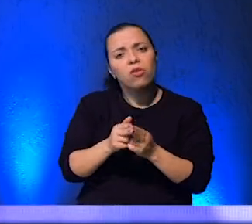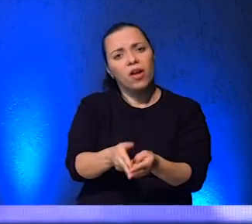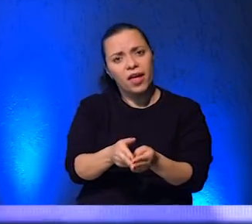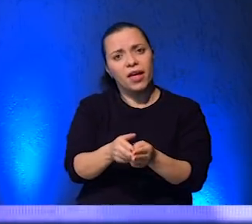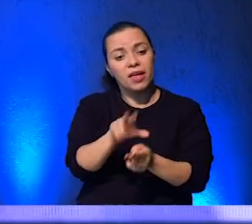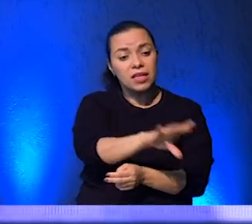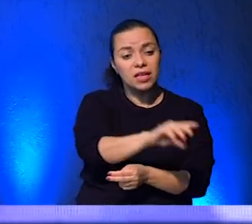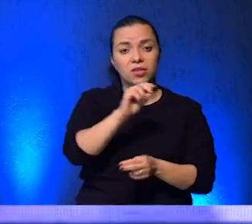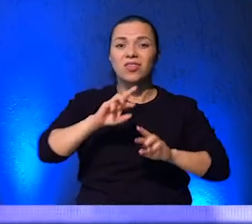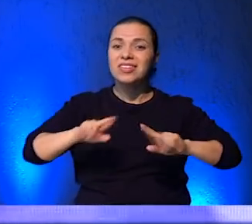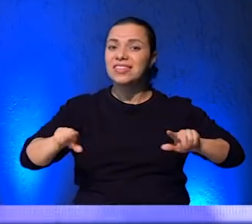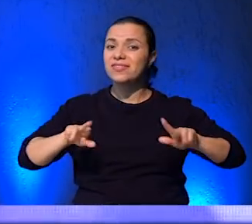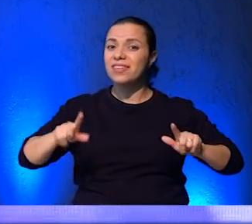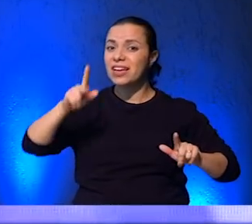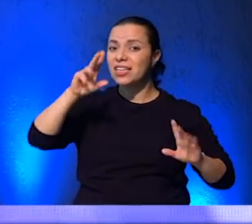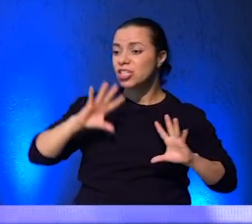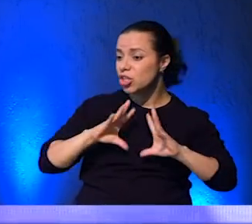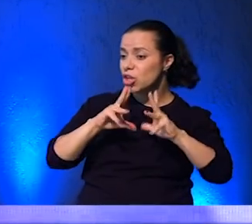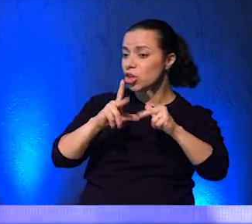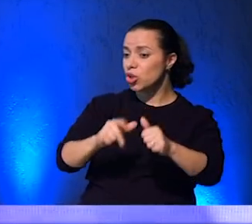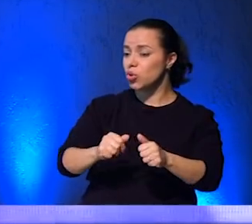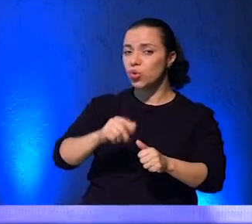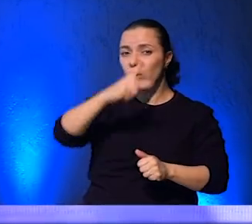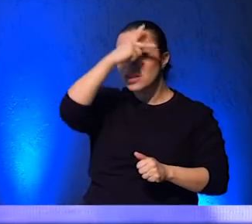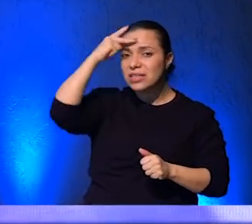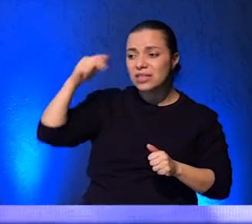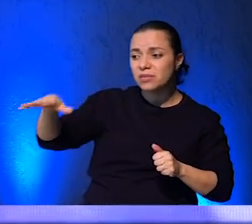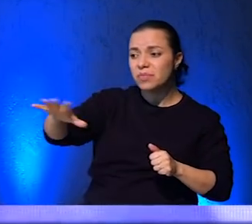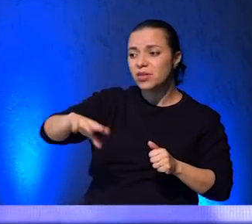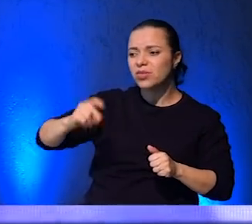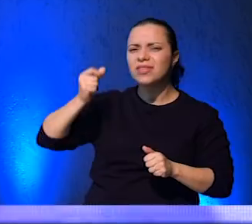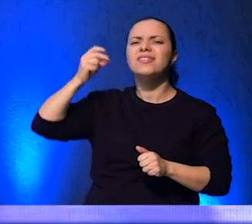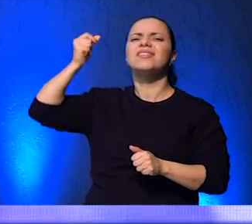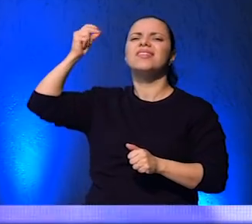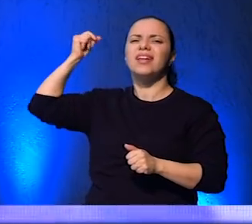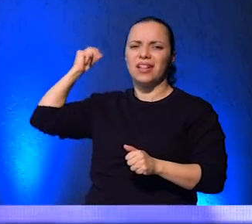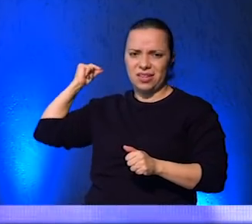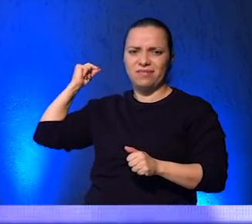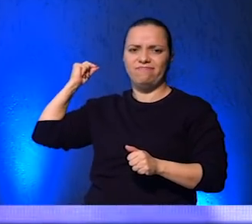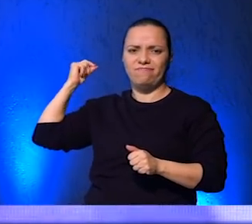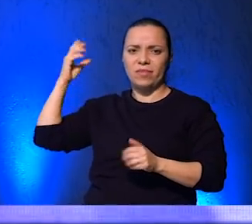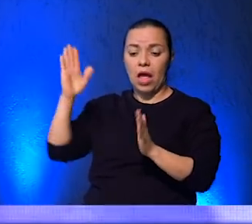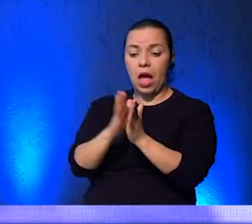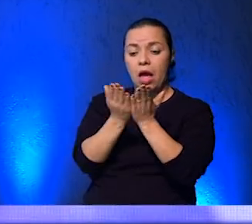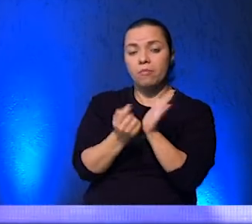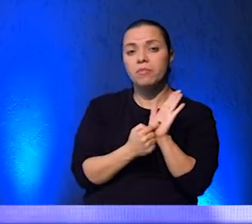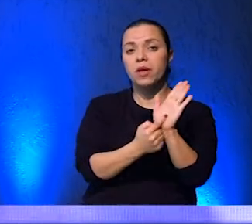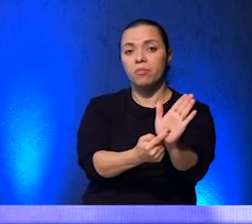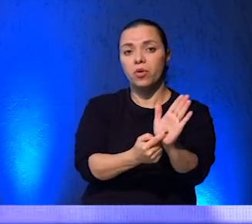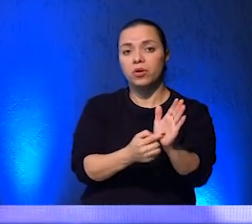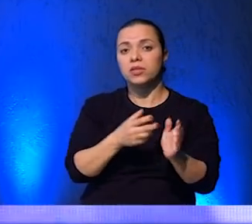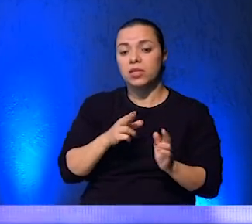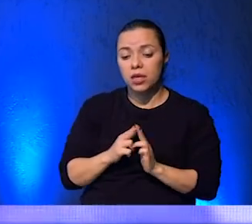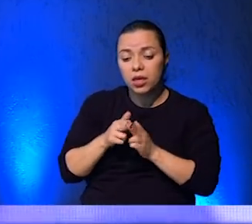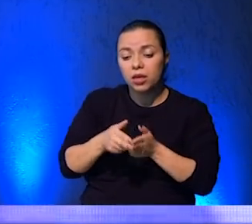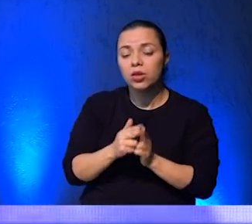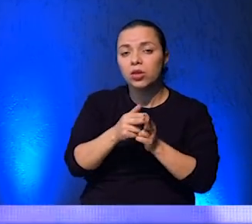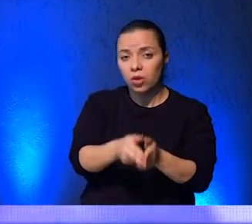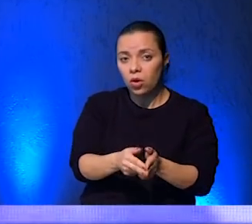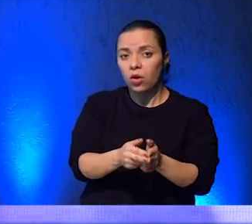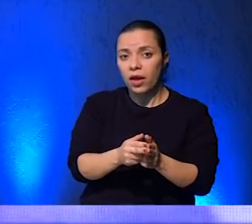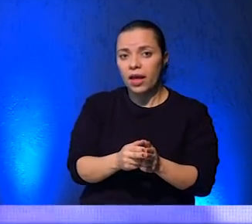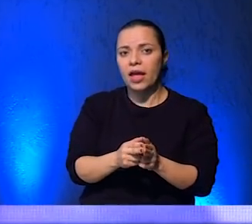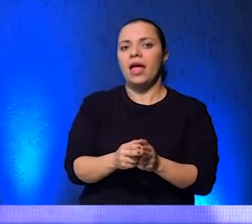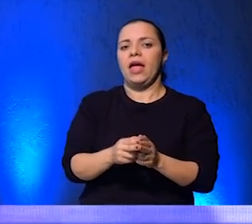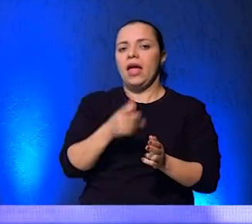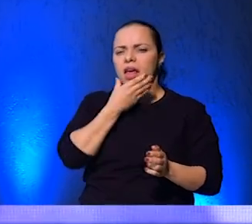a bíblia diz que era um homem justo um homem íntegro um homem que andava com deus e a bíblia